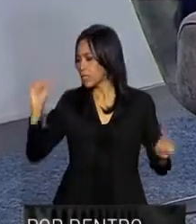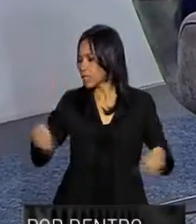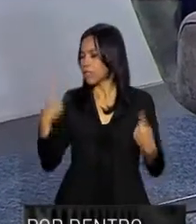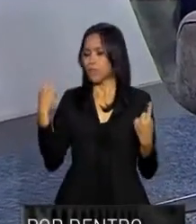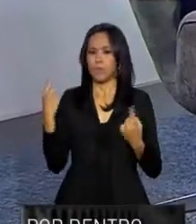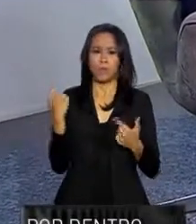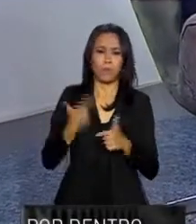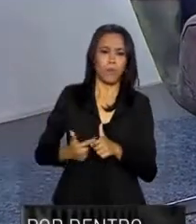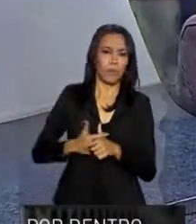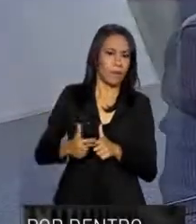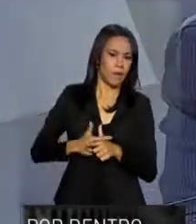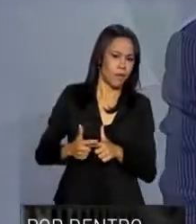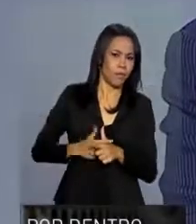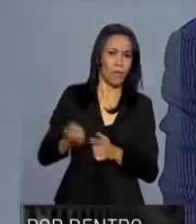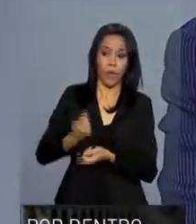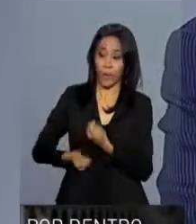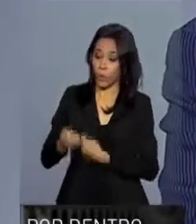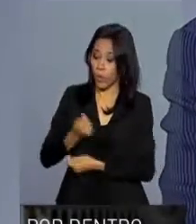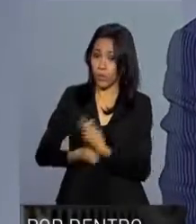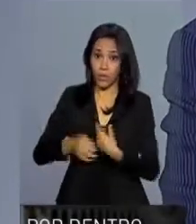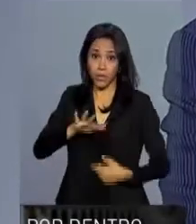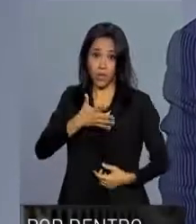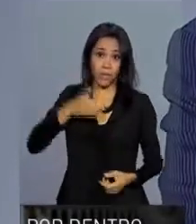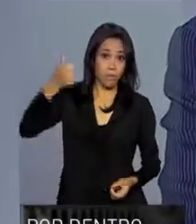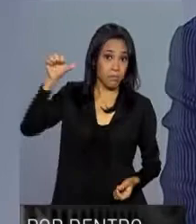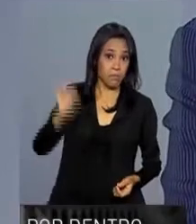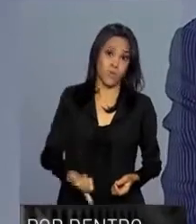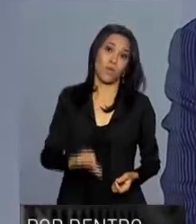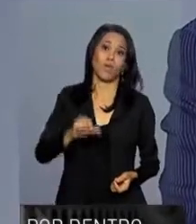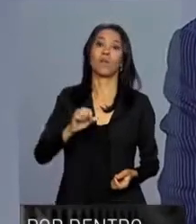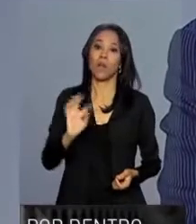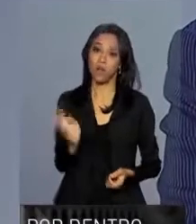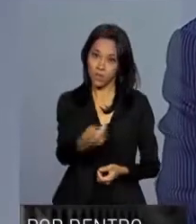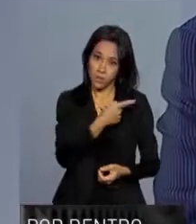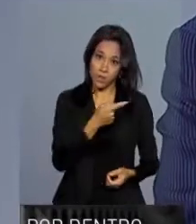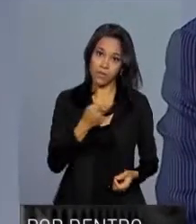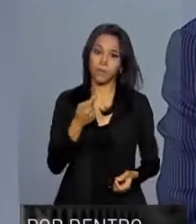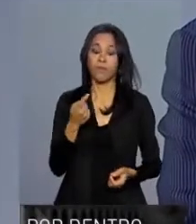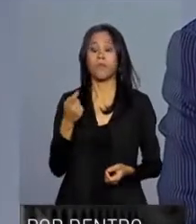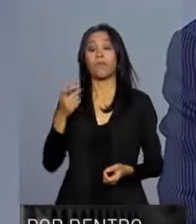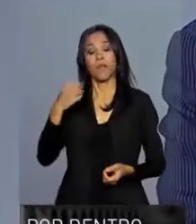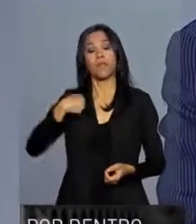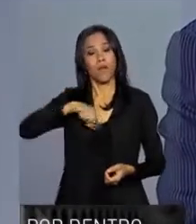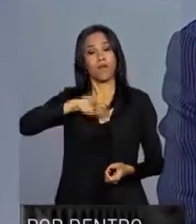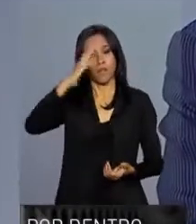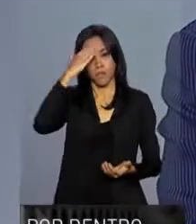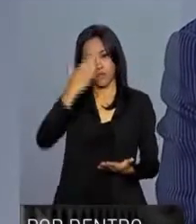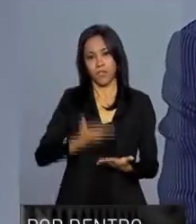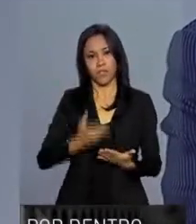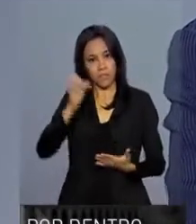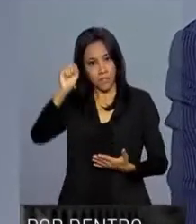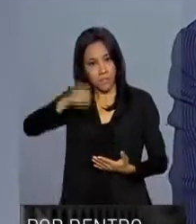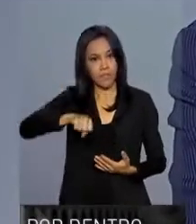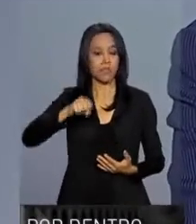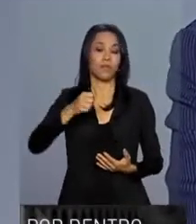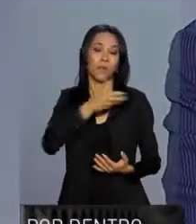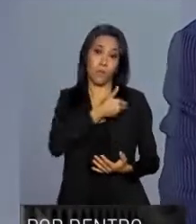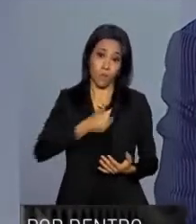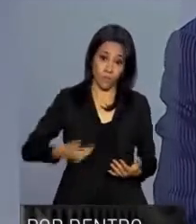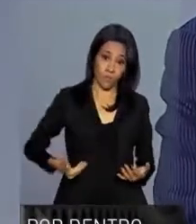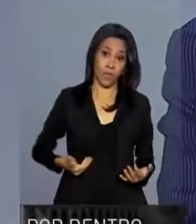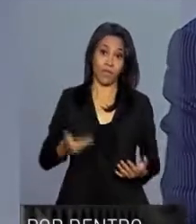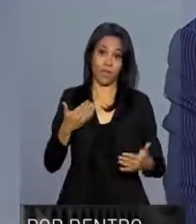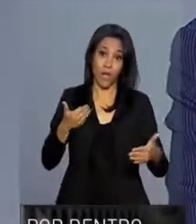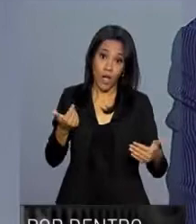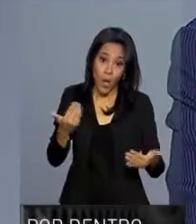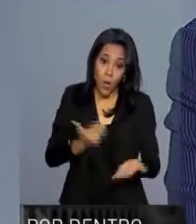econômica talvez seja a pior da nossa geração nós acreditamos sim que eles possam perceber que o governo está chegando mais próximo